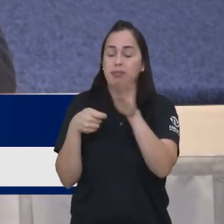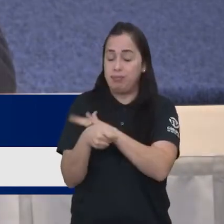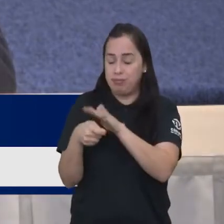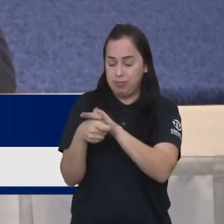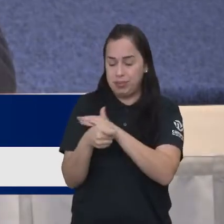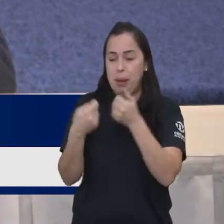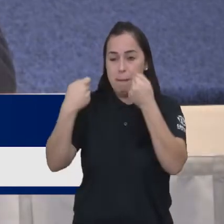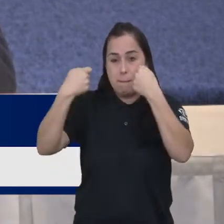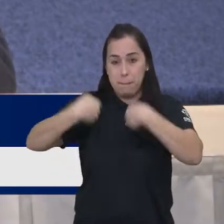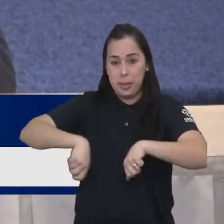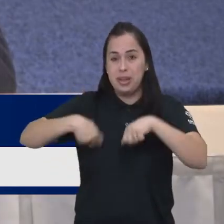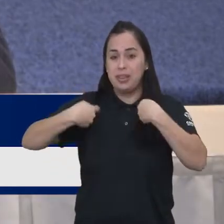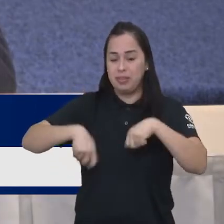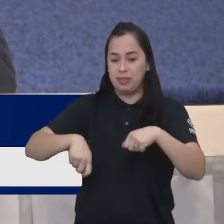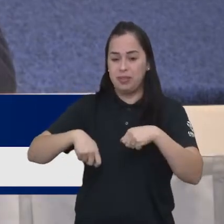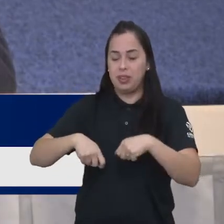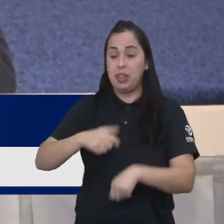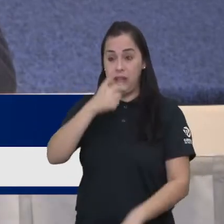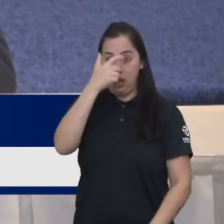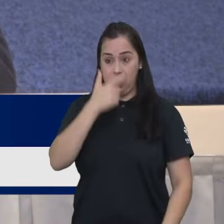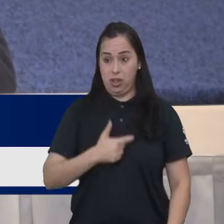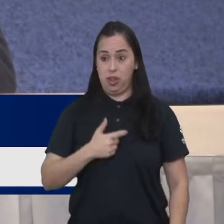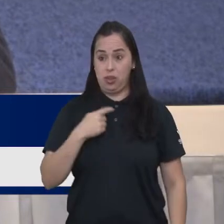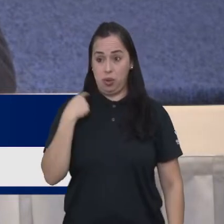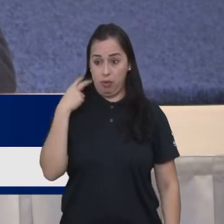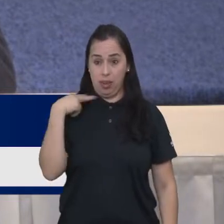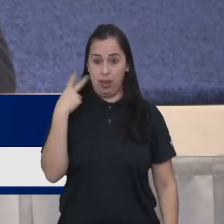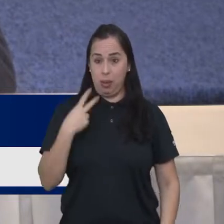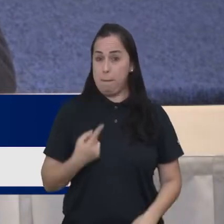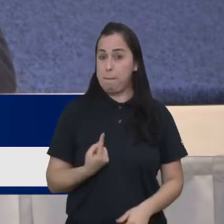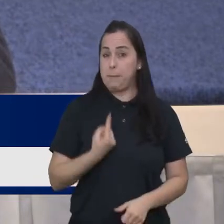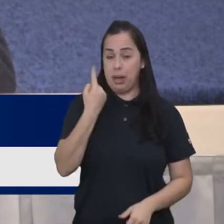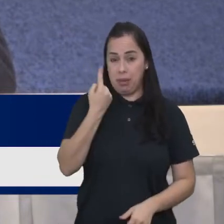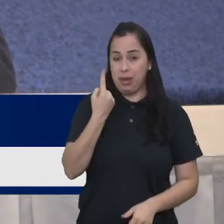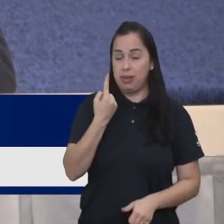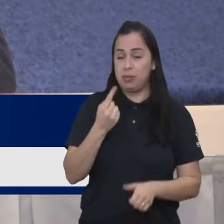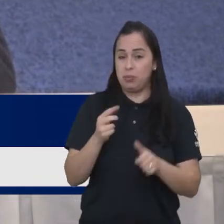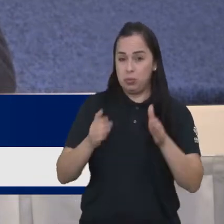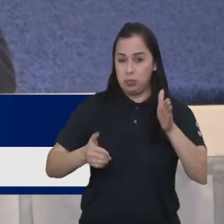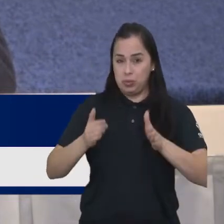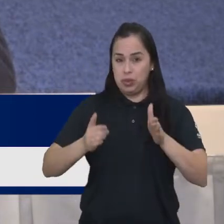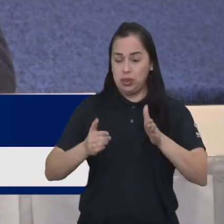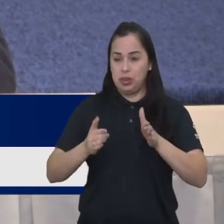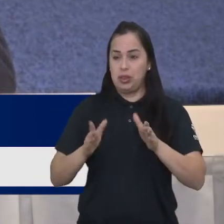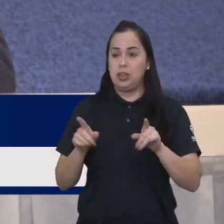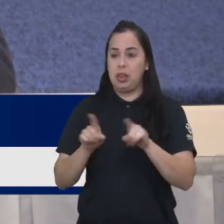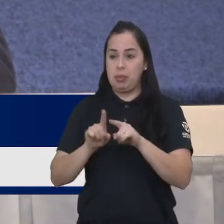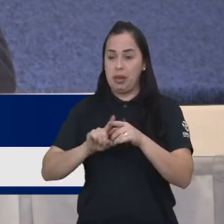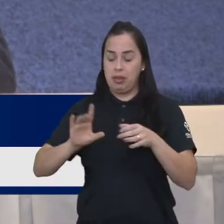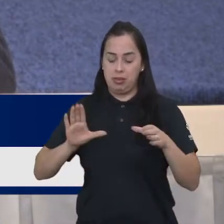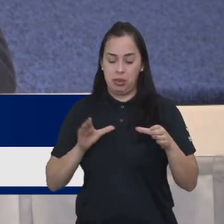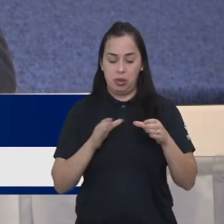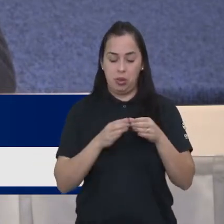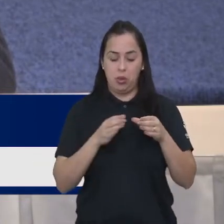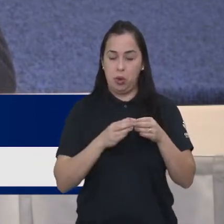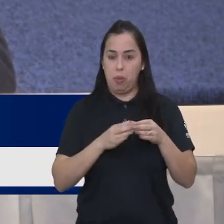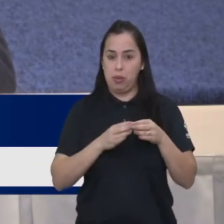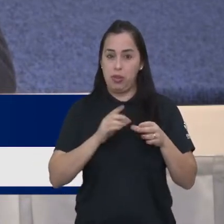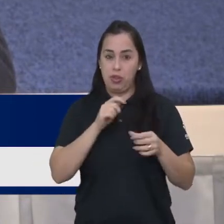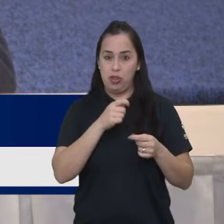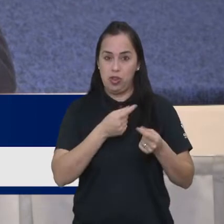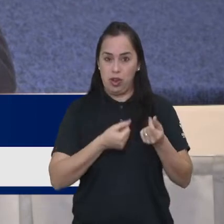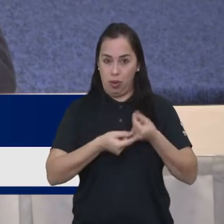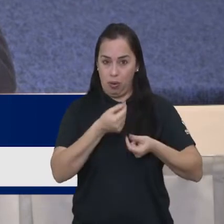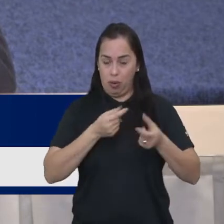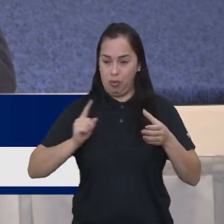e a gente, eu também sou vereador de primeiro mandato, sou da comissão de economia e a gente